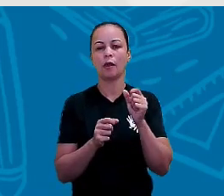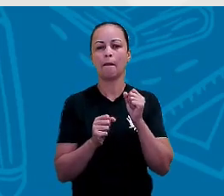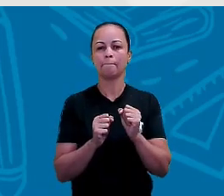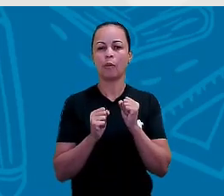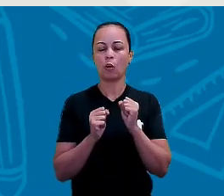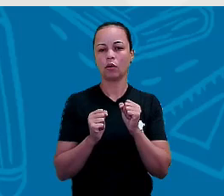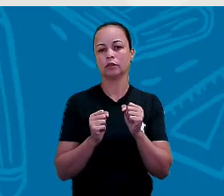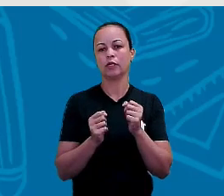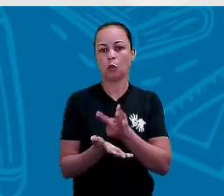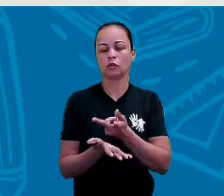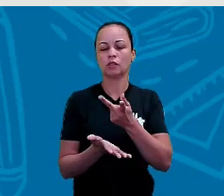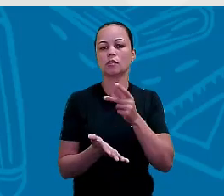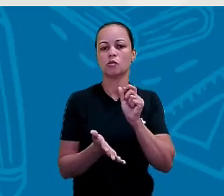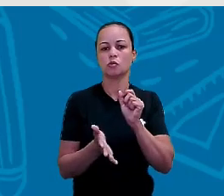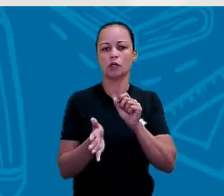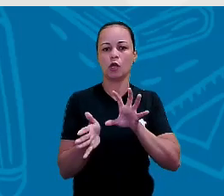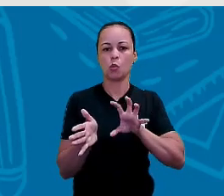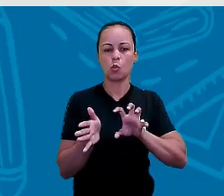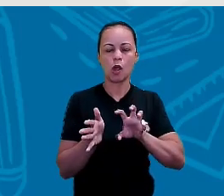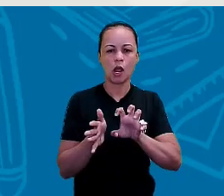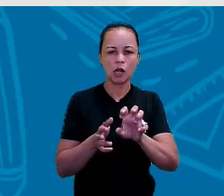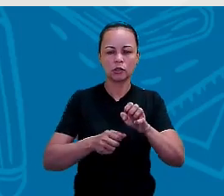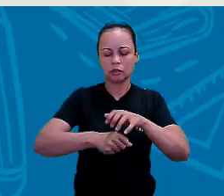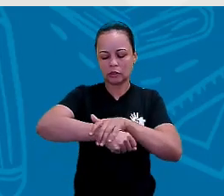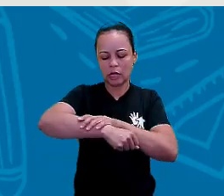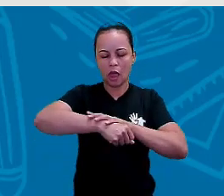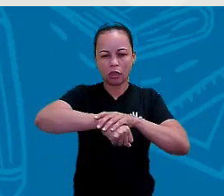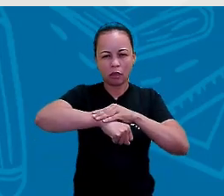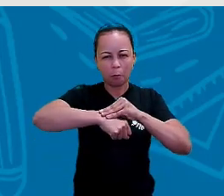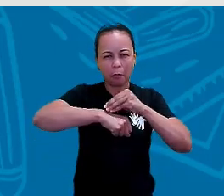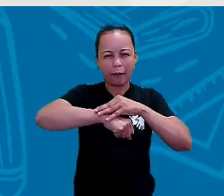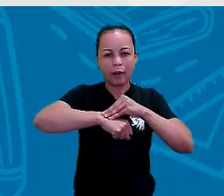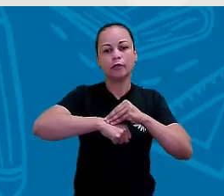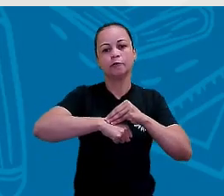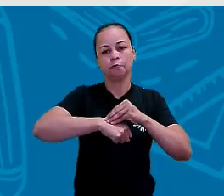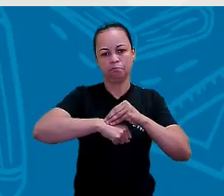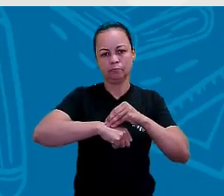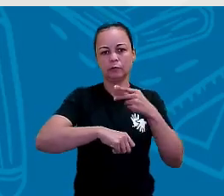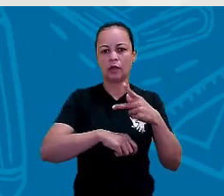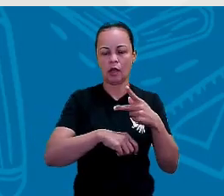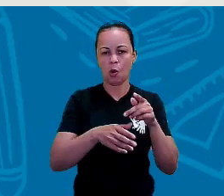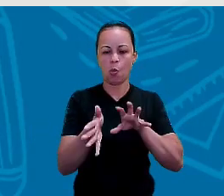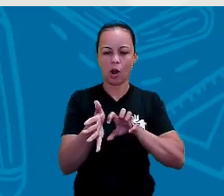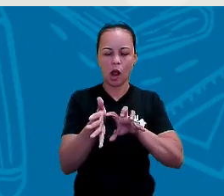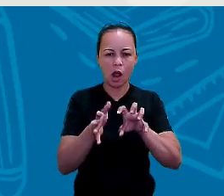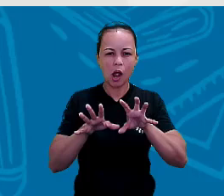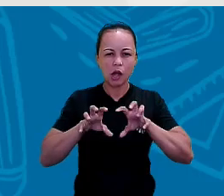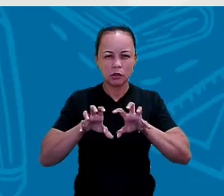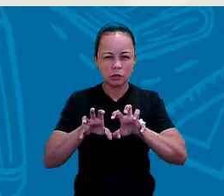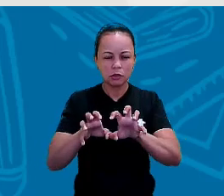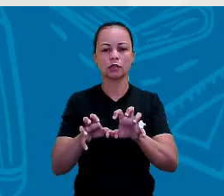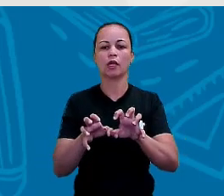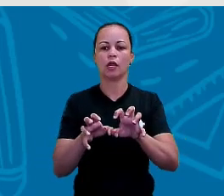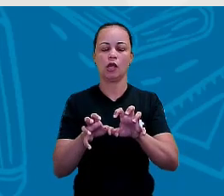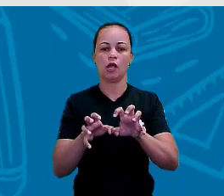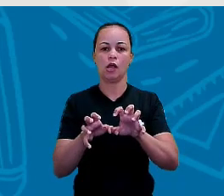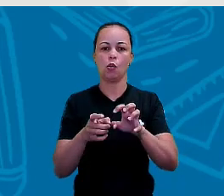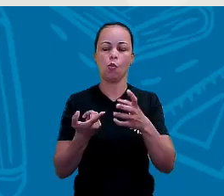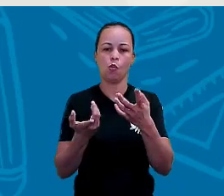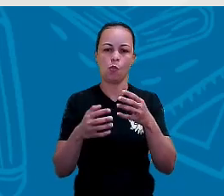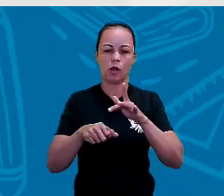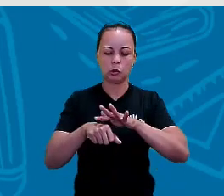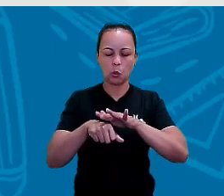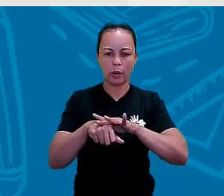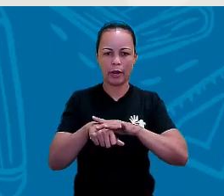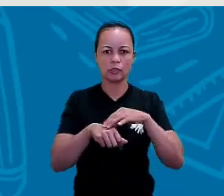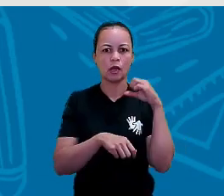de câncer de pele. O câncer é uma doença gravíssima, tá certo? Seríssima. E quando